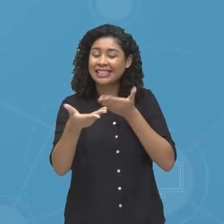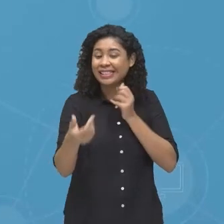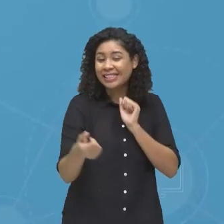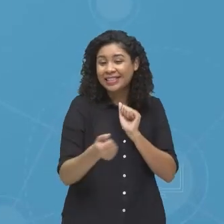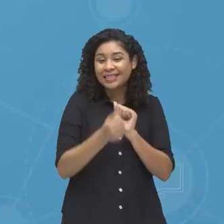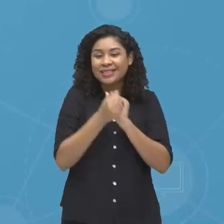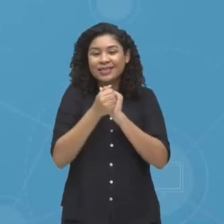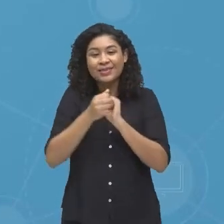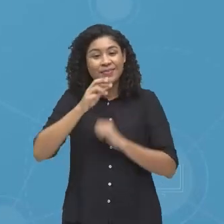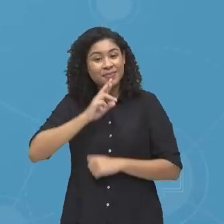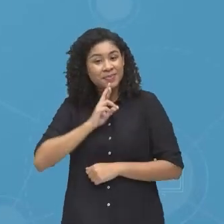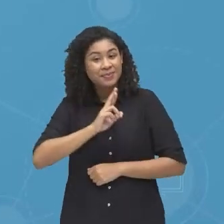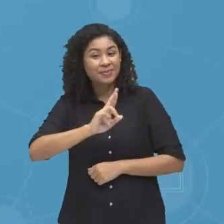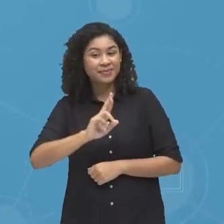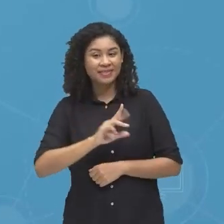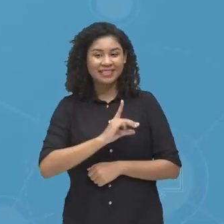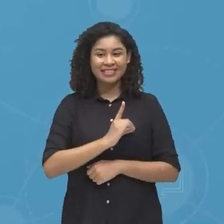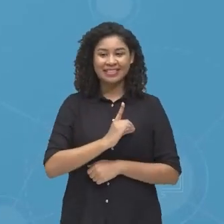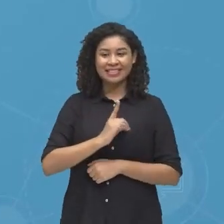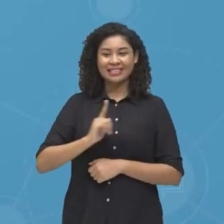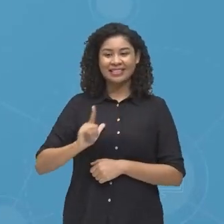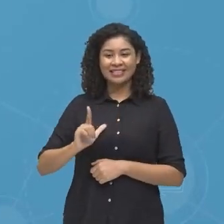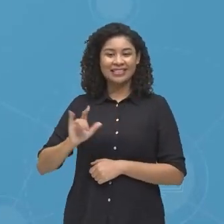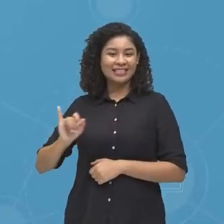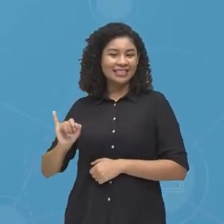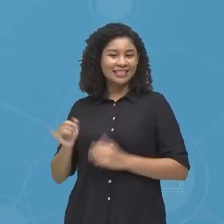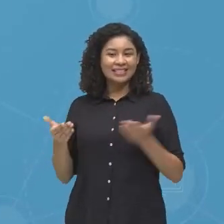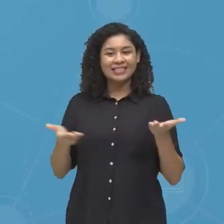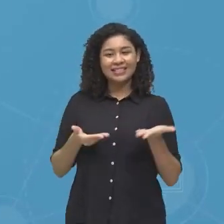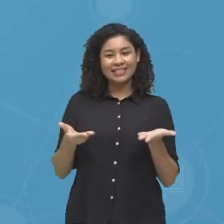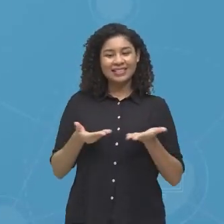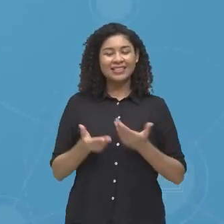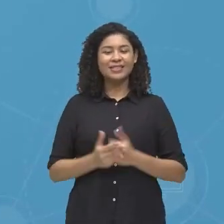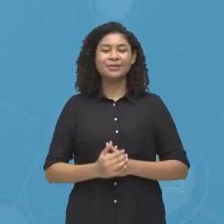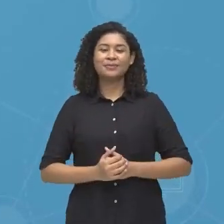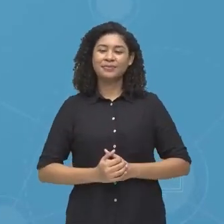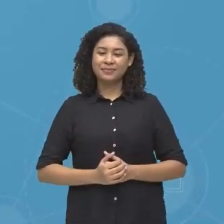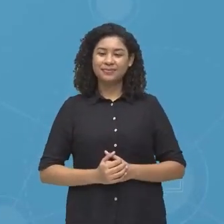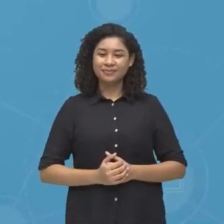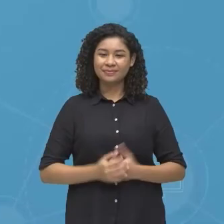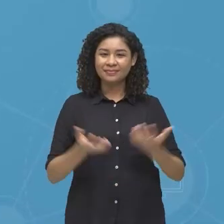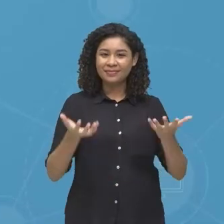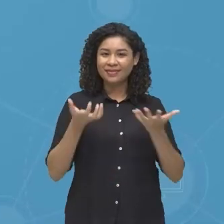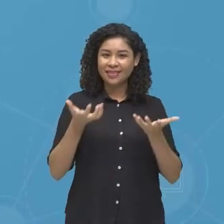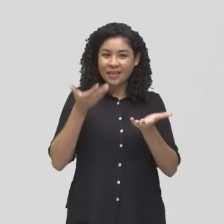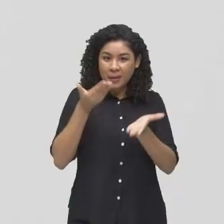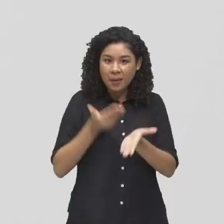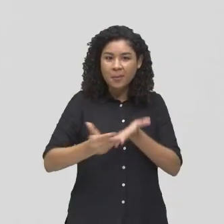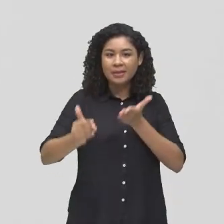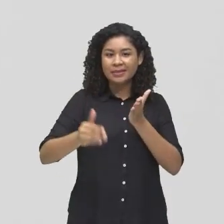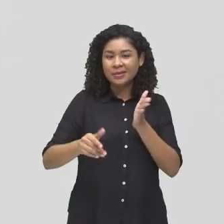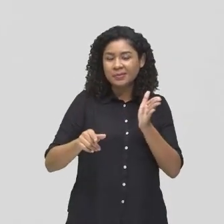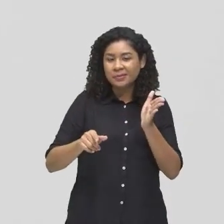para responder a nossa DLI de hoje. Eu quero começar com a primeira questão.